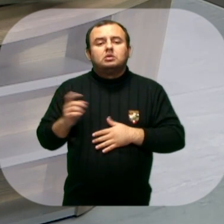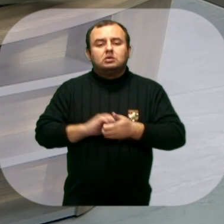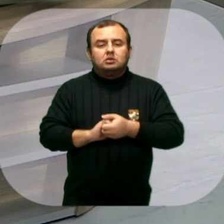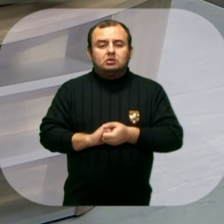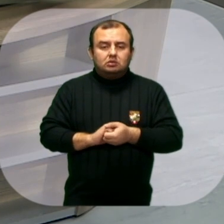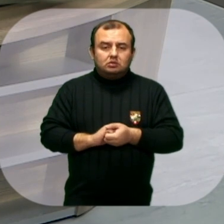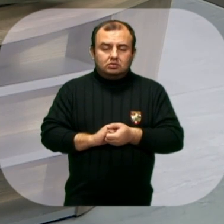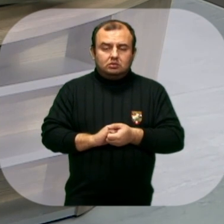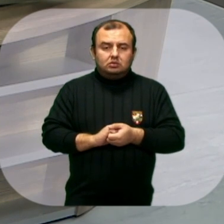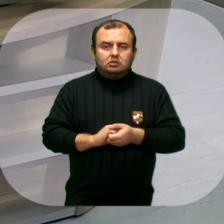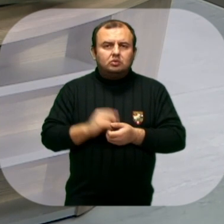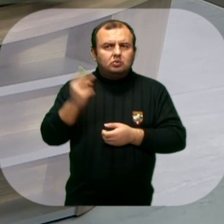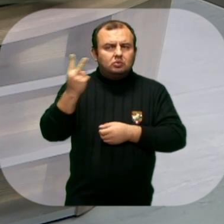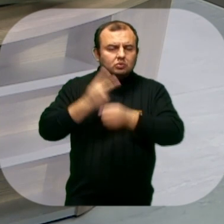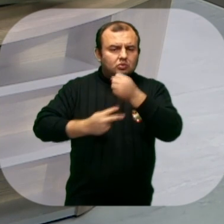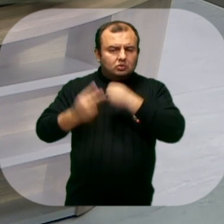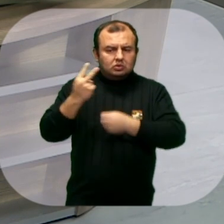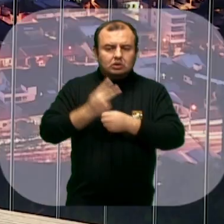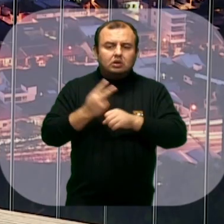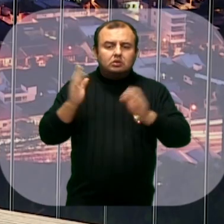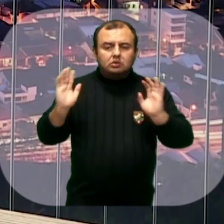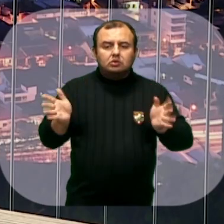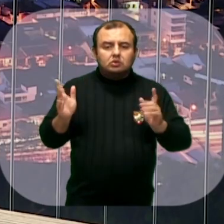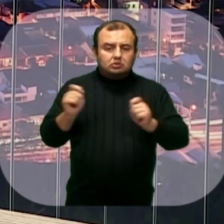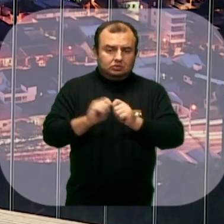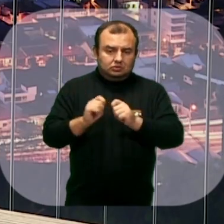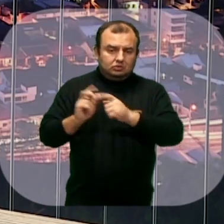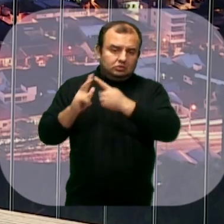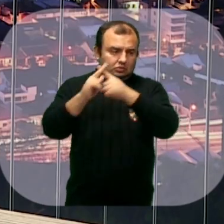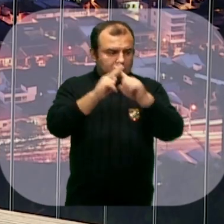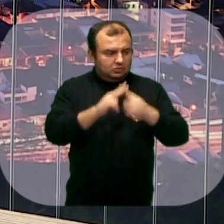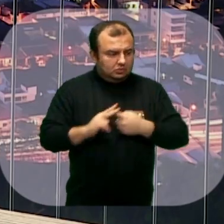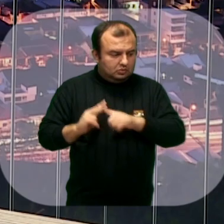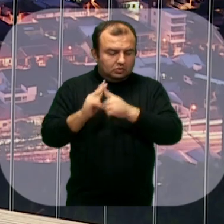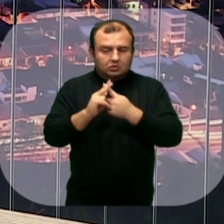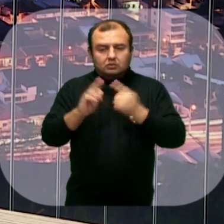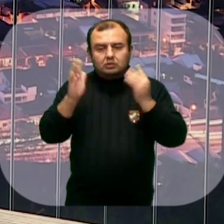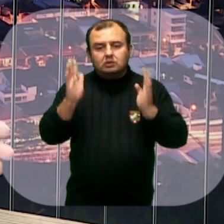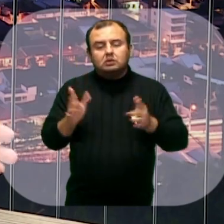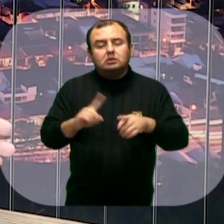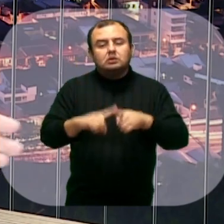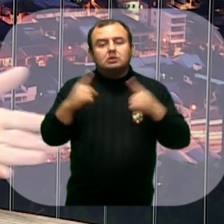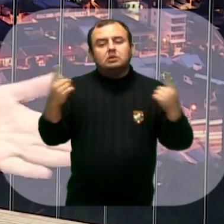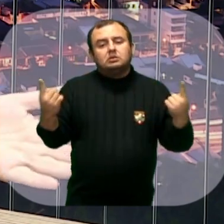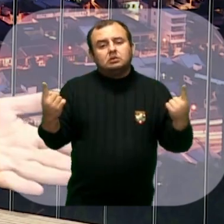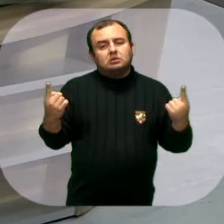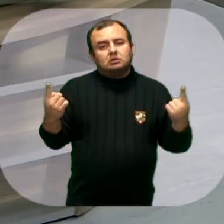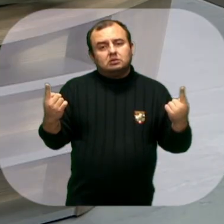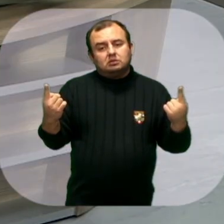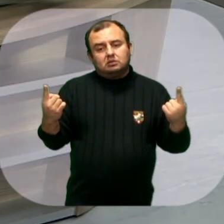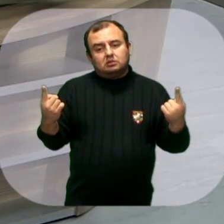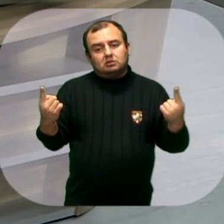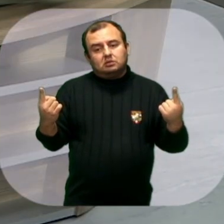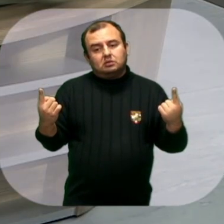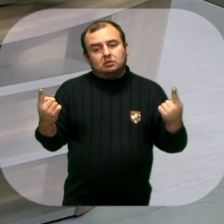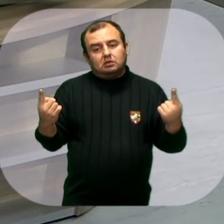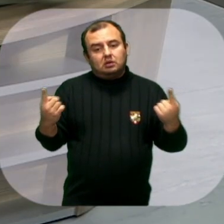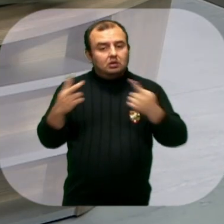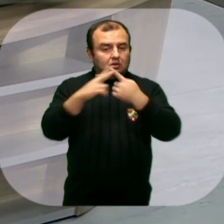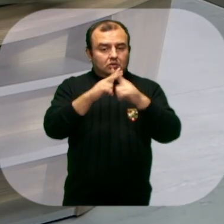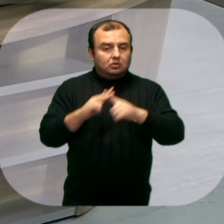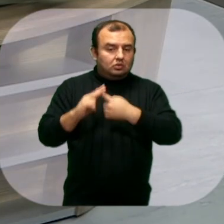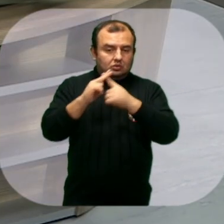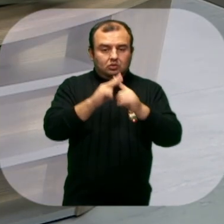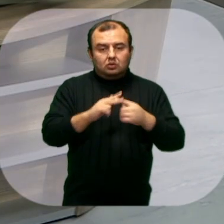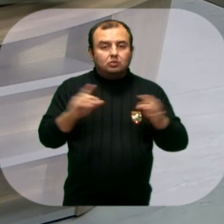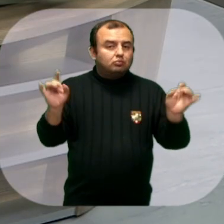de uns 2 anos, havia sido feita uma reforma. Mas pelo jeito a reforma